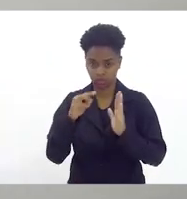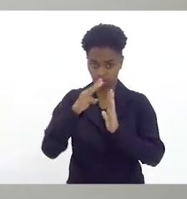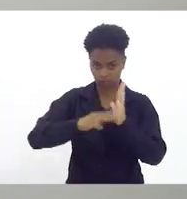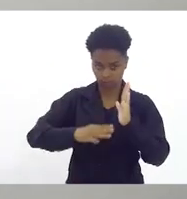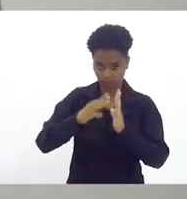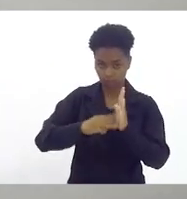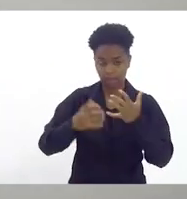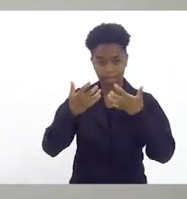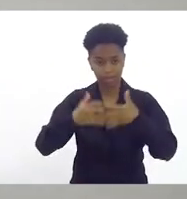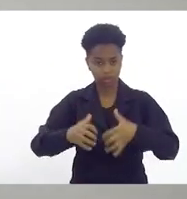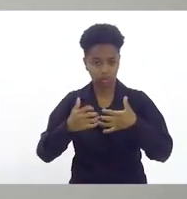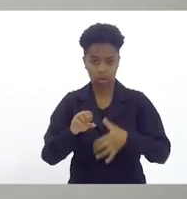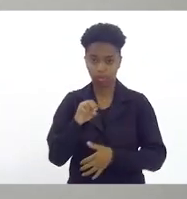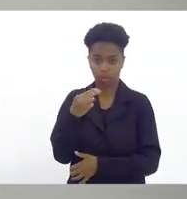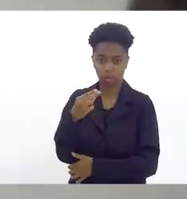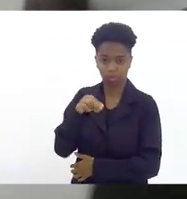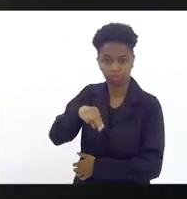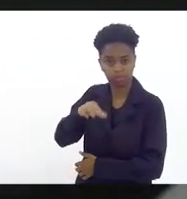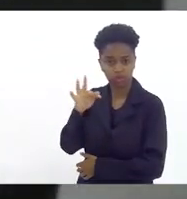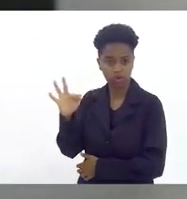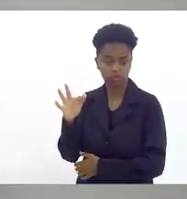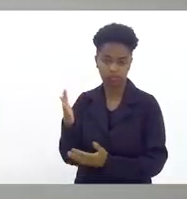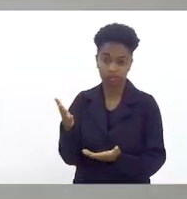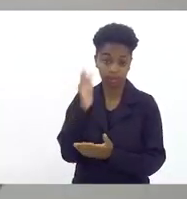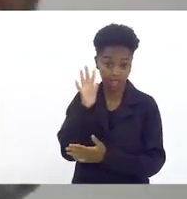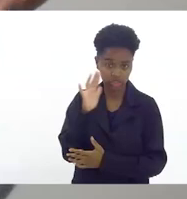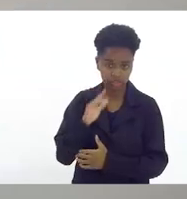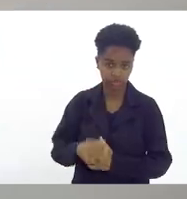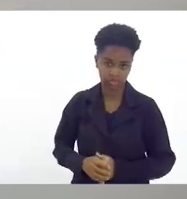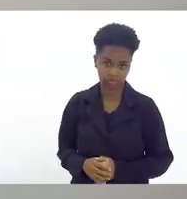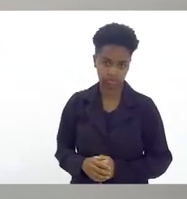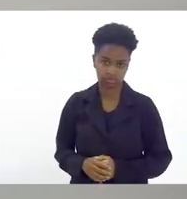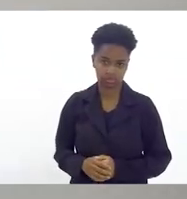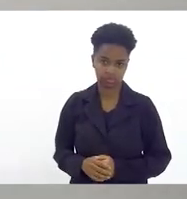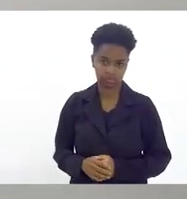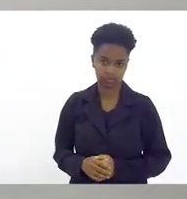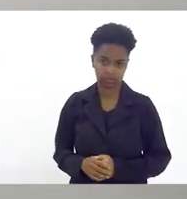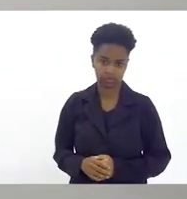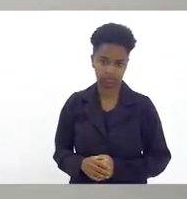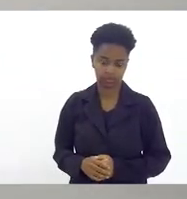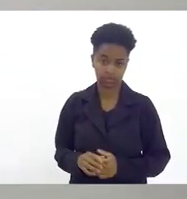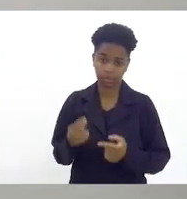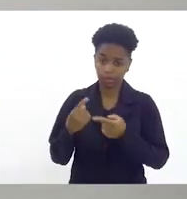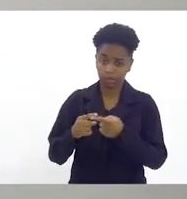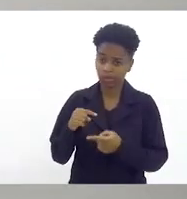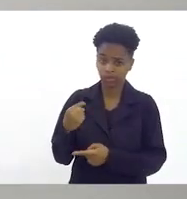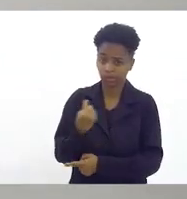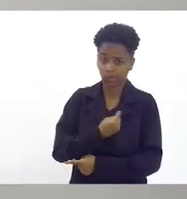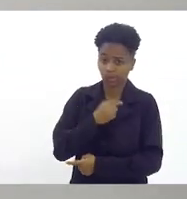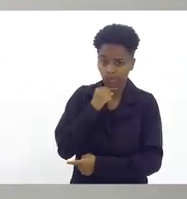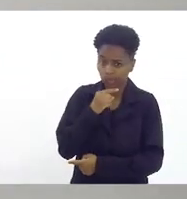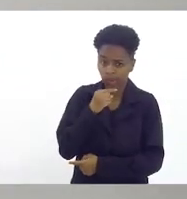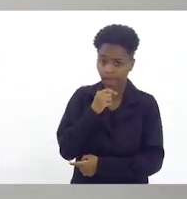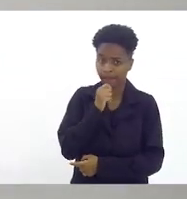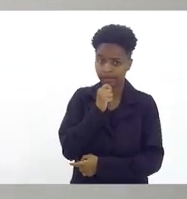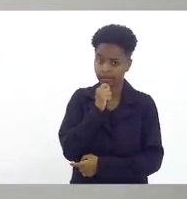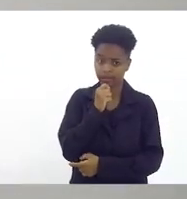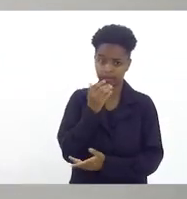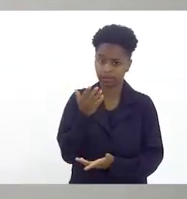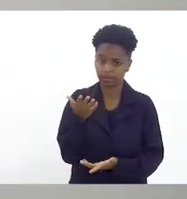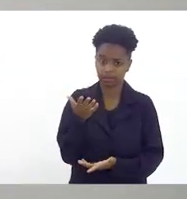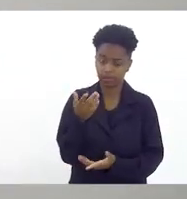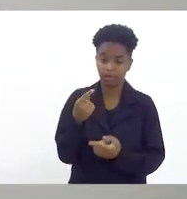em Petrópolis ou em Friburgo né eles na a gente é maior briga de fechar As convenções